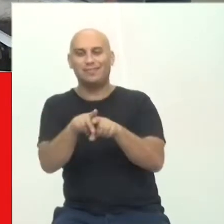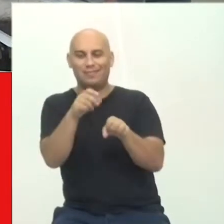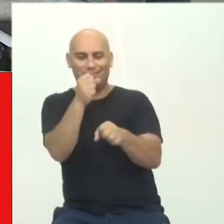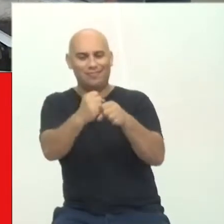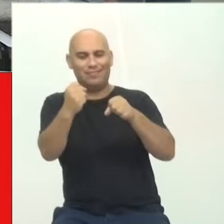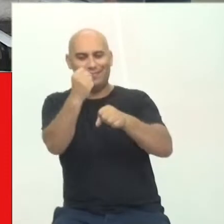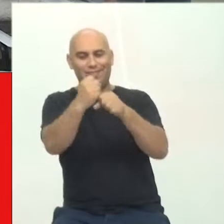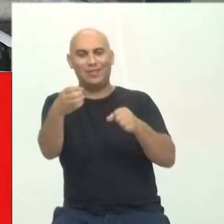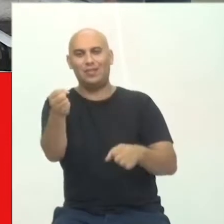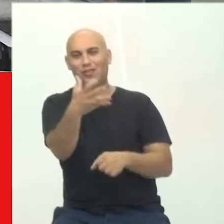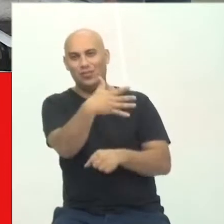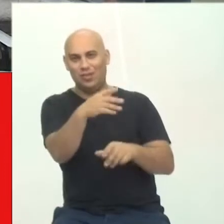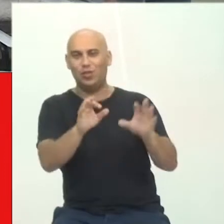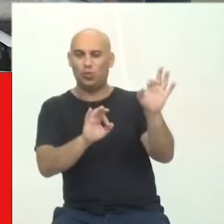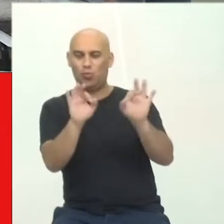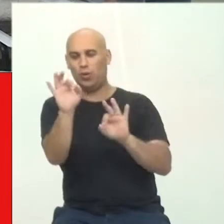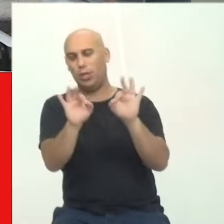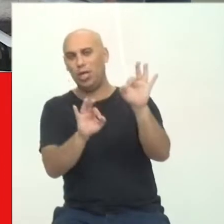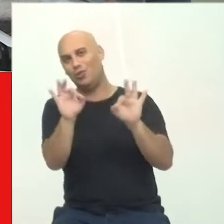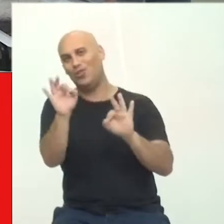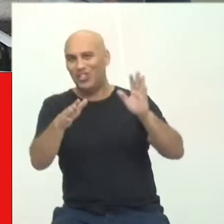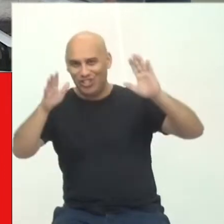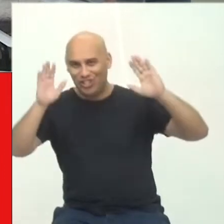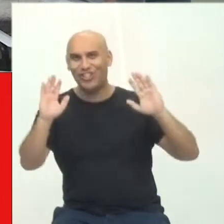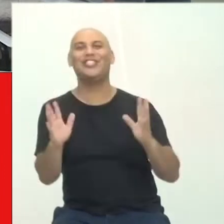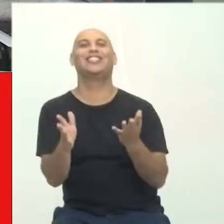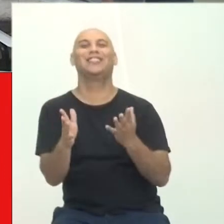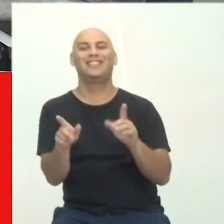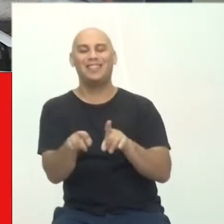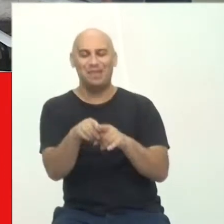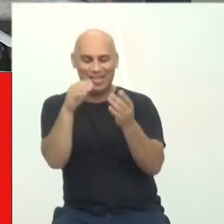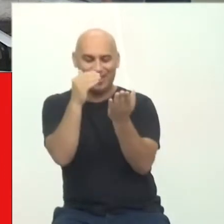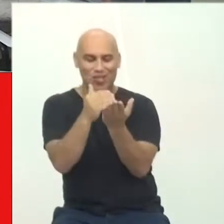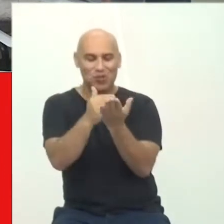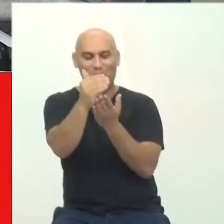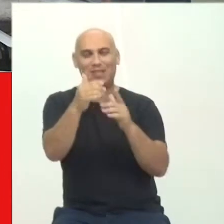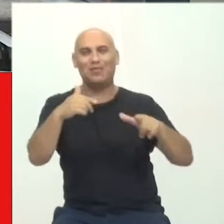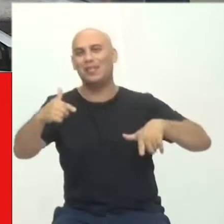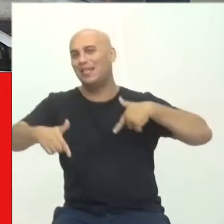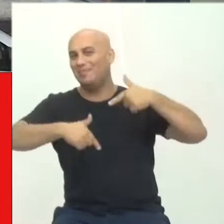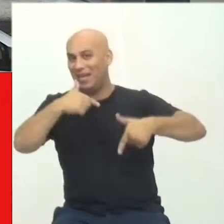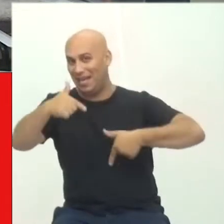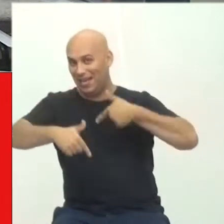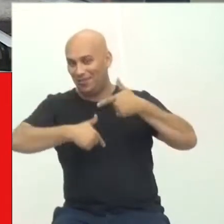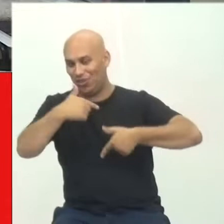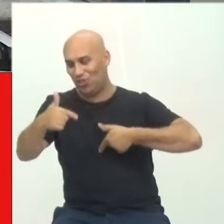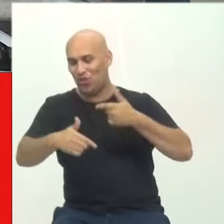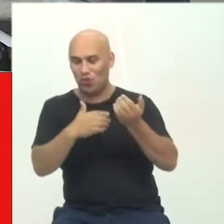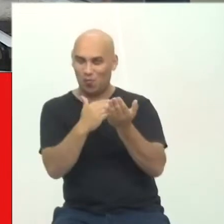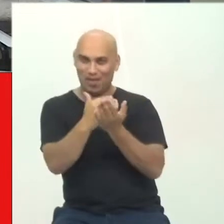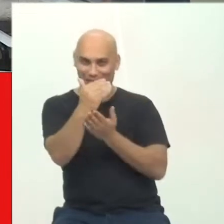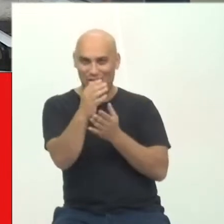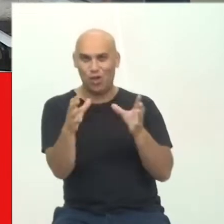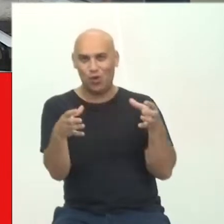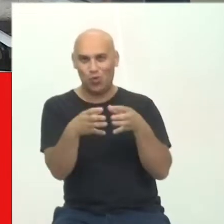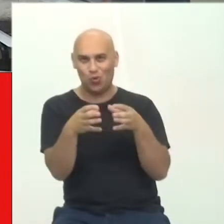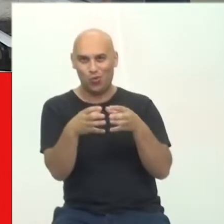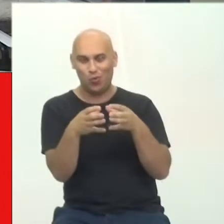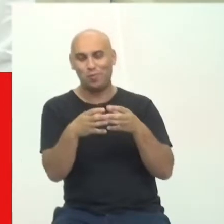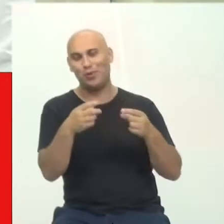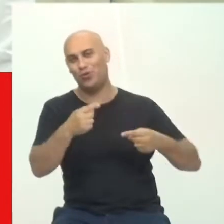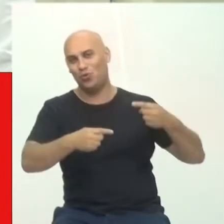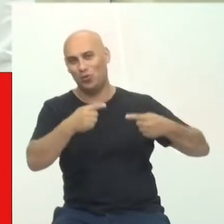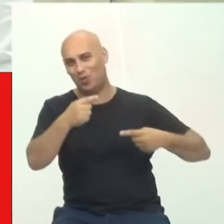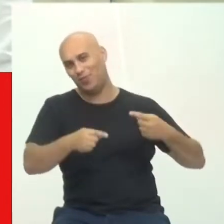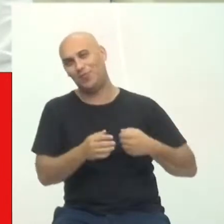desse projeto, como o ponto de partida desse trabalho todo que a gente inicia pela comissão.